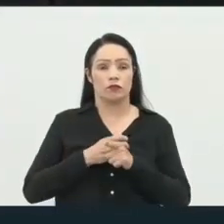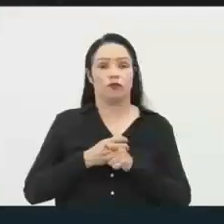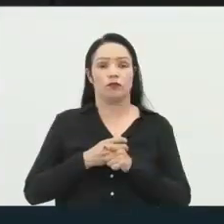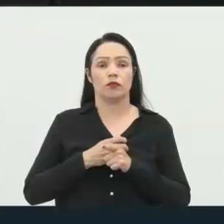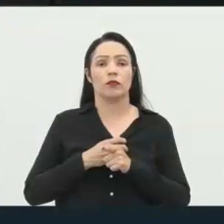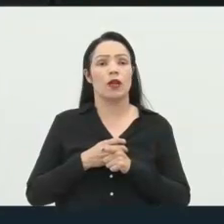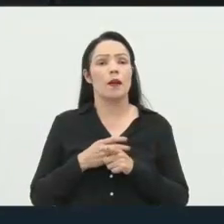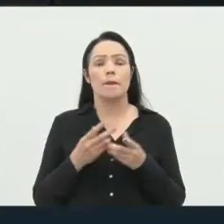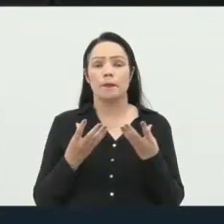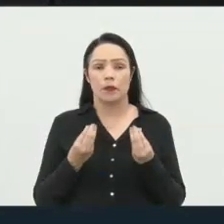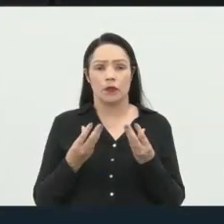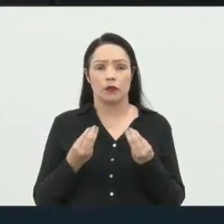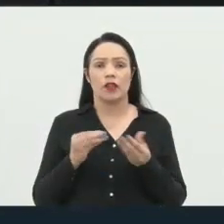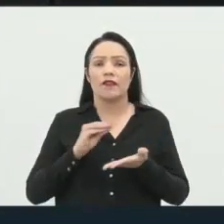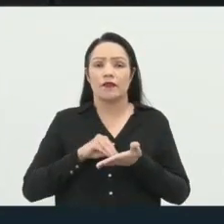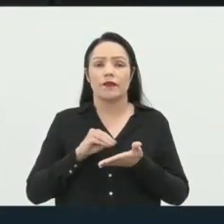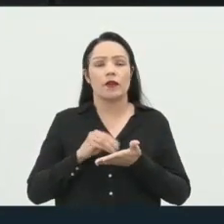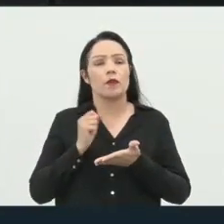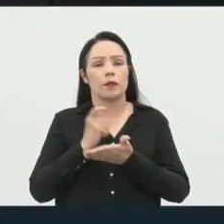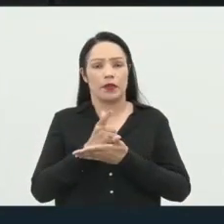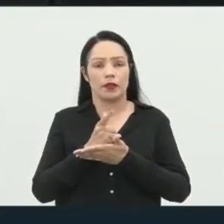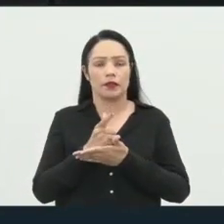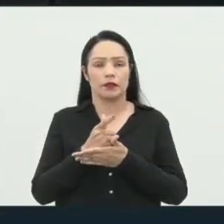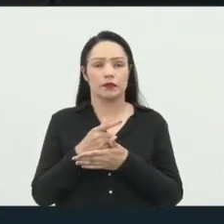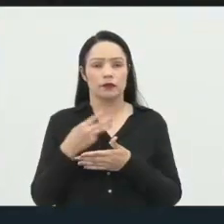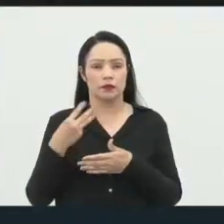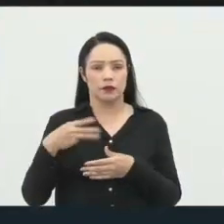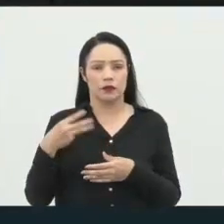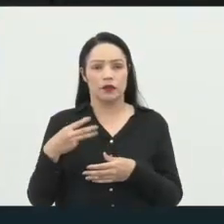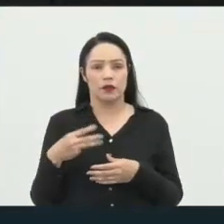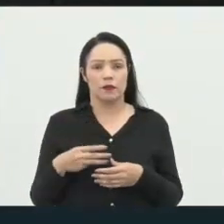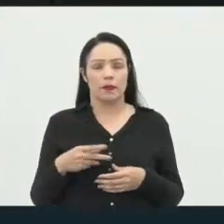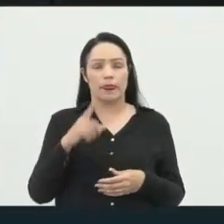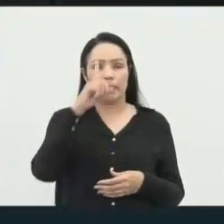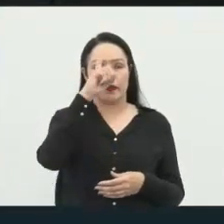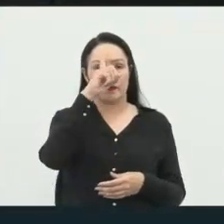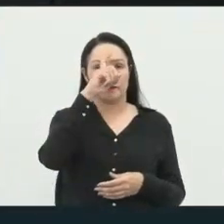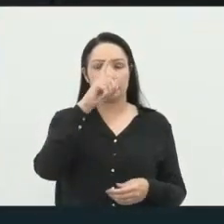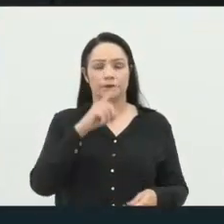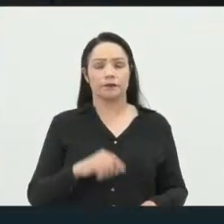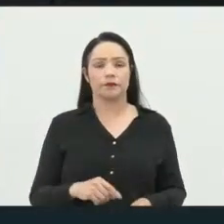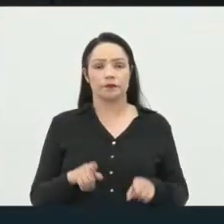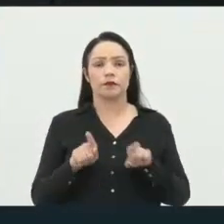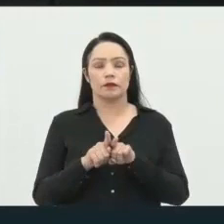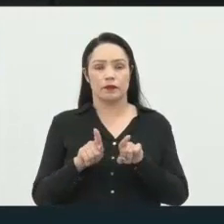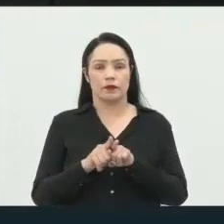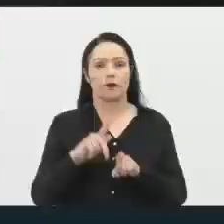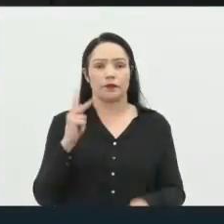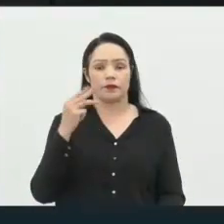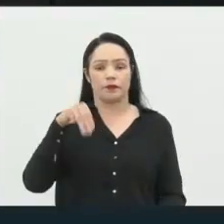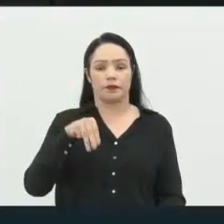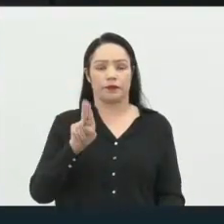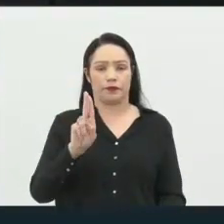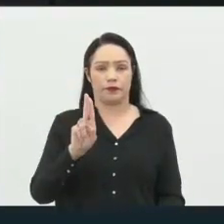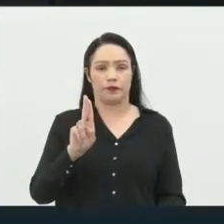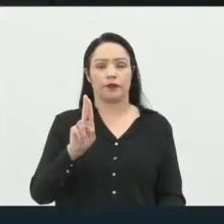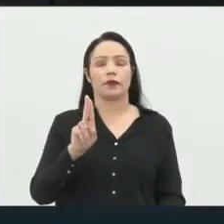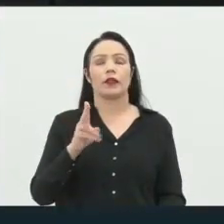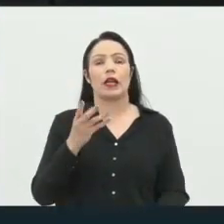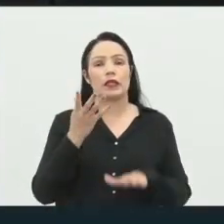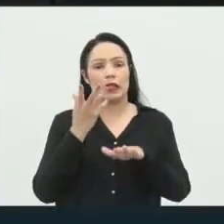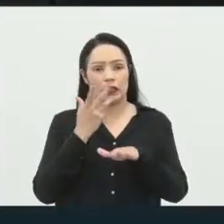quando foi terceirizado o Hospital Municipal de urgência hmu o Hospital da Criança e do Adolescente